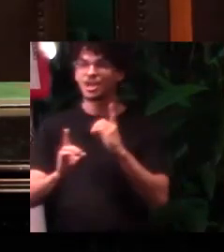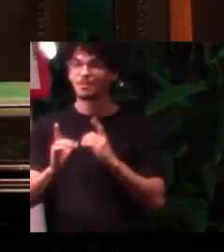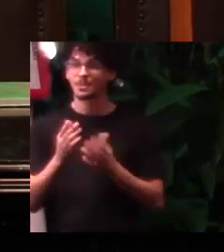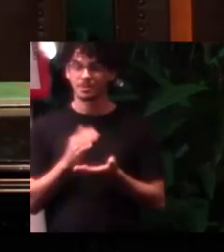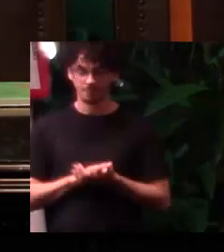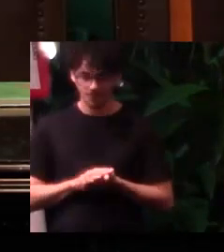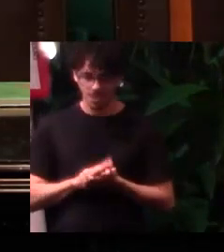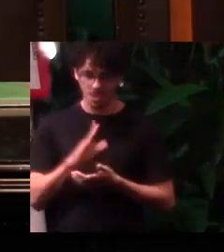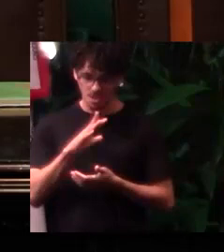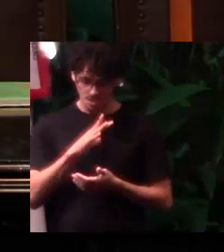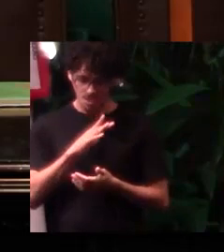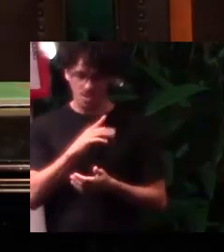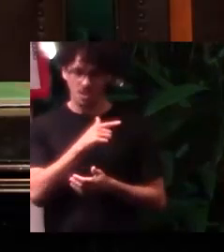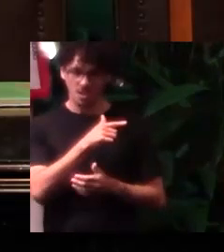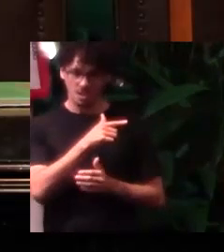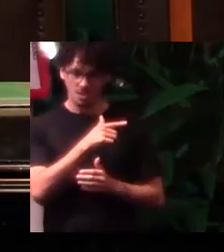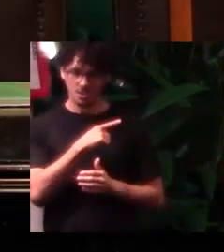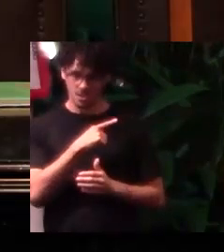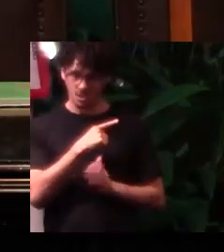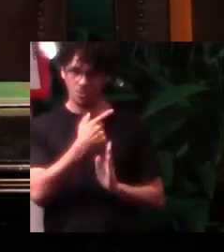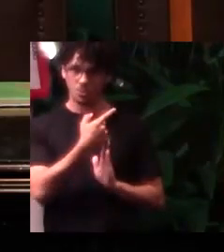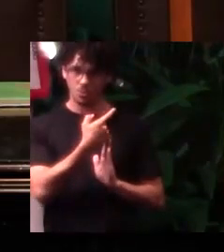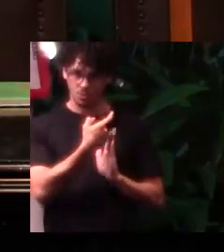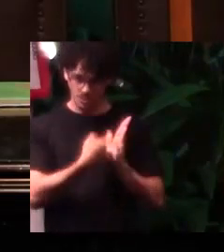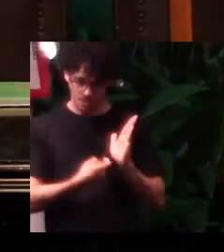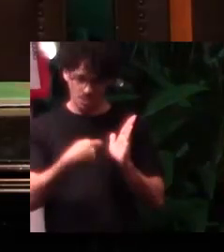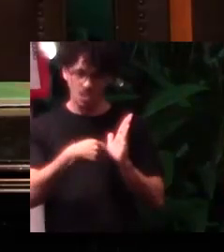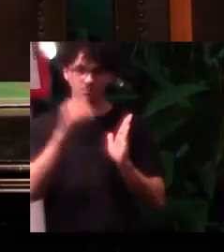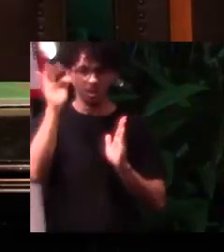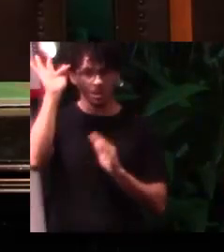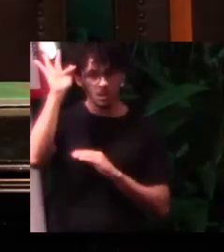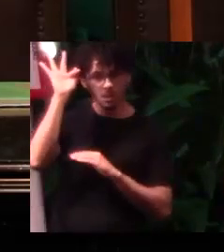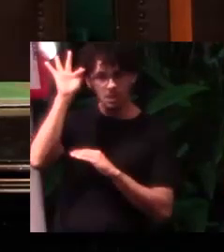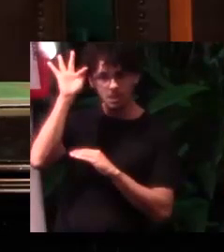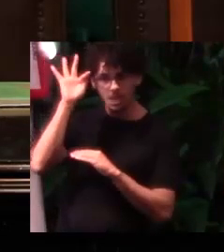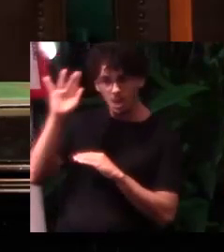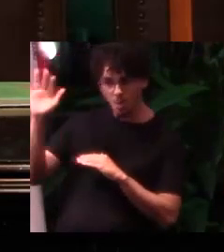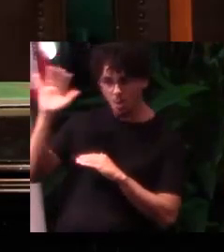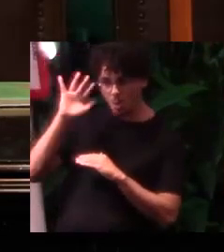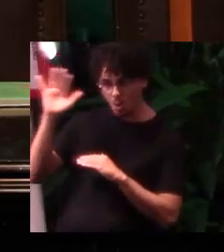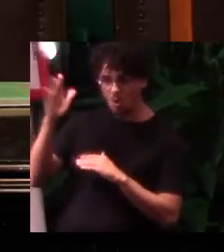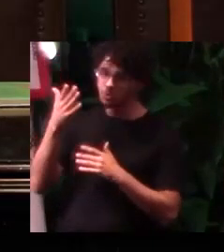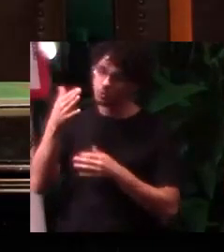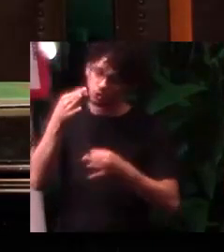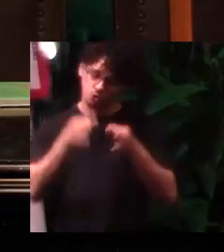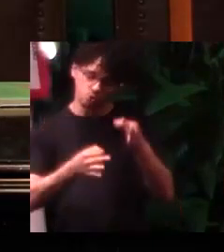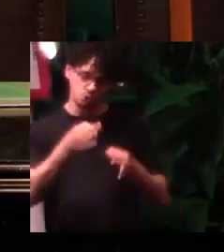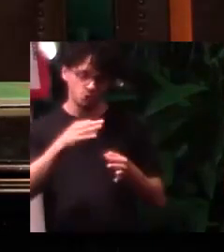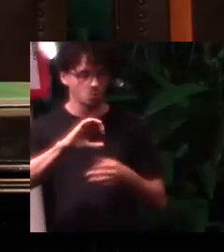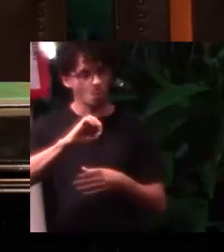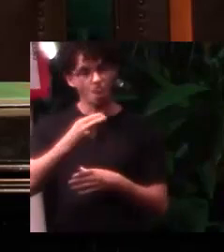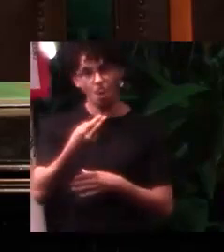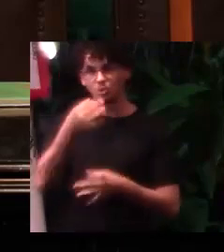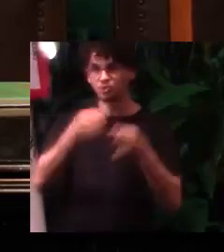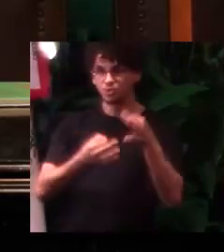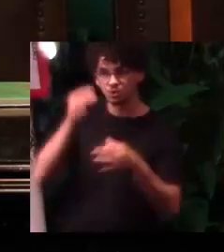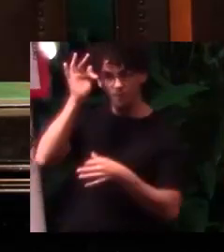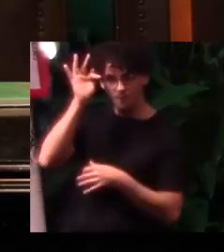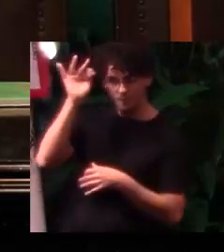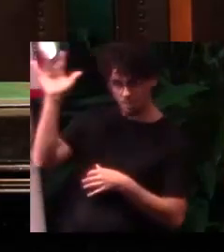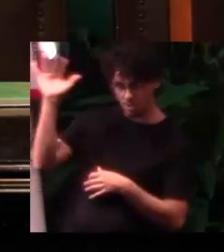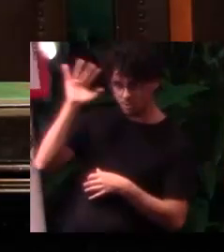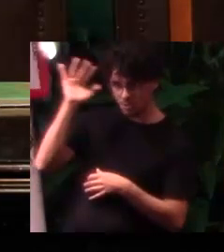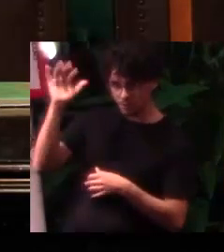texto, digamos, mais teórico, jurídico, né, ou jurídico-filosófico, como é o caso